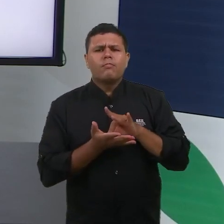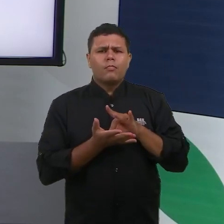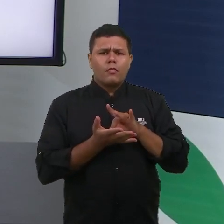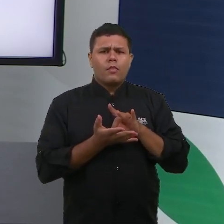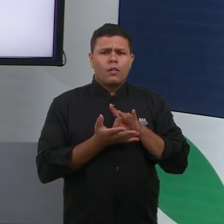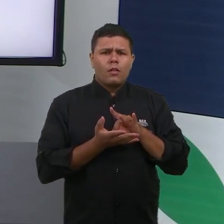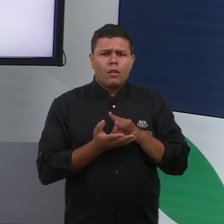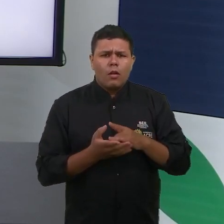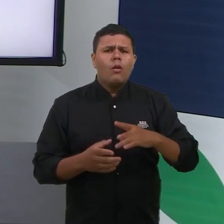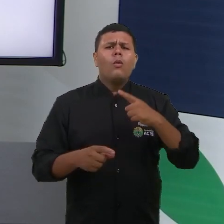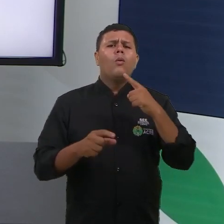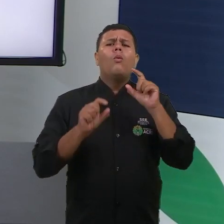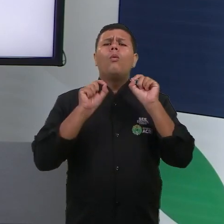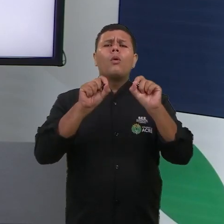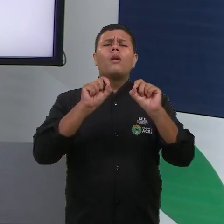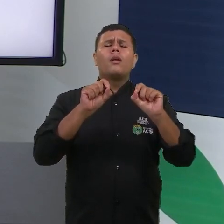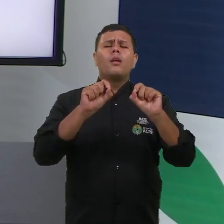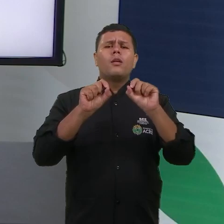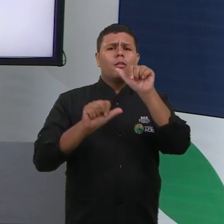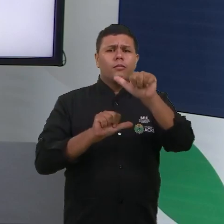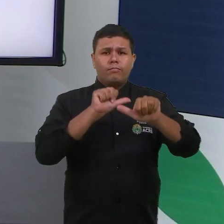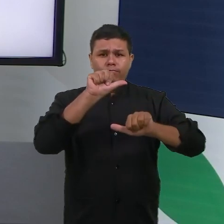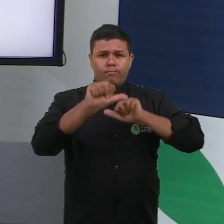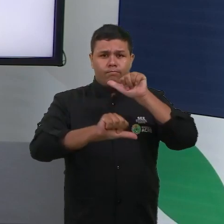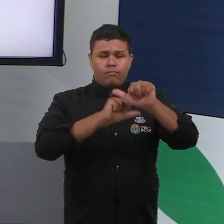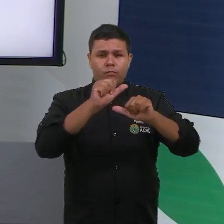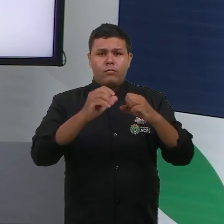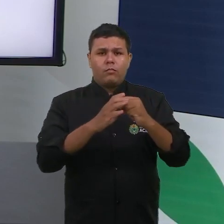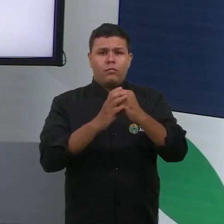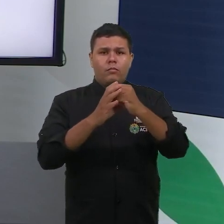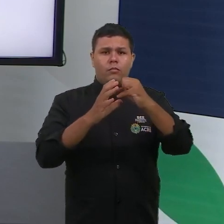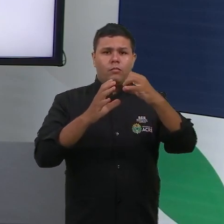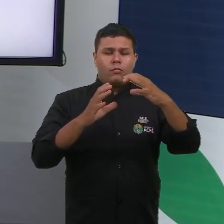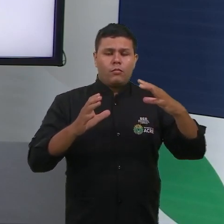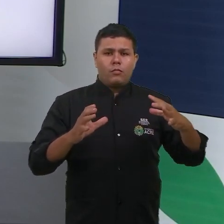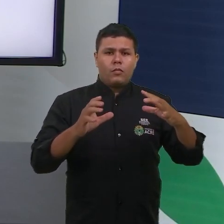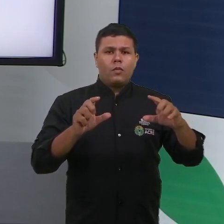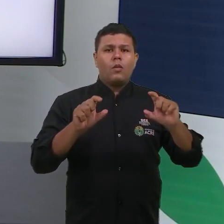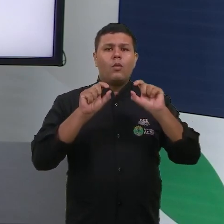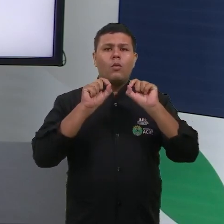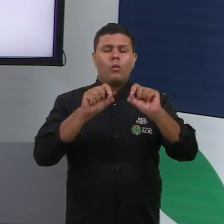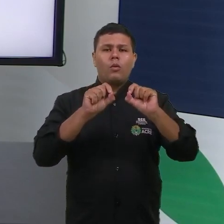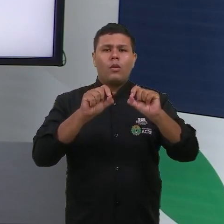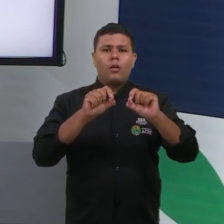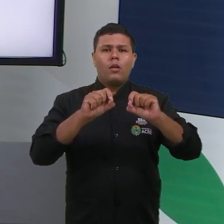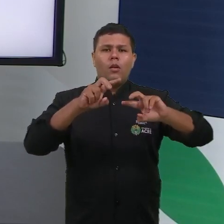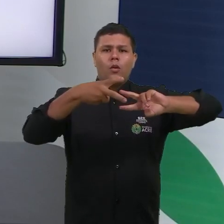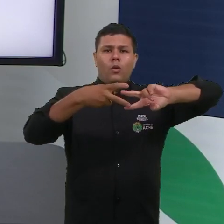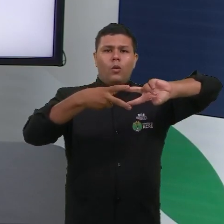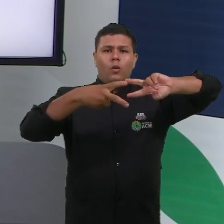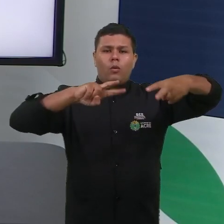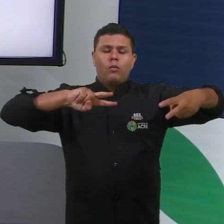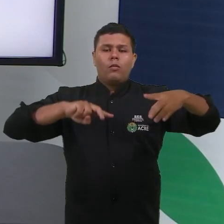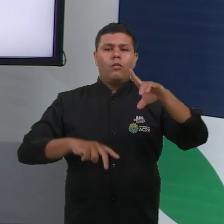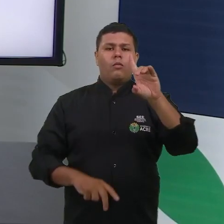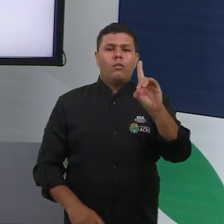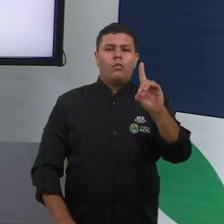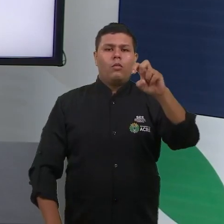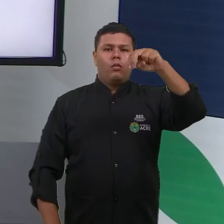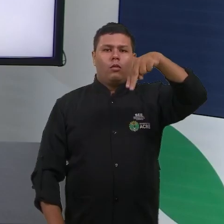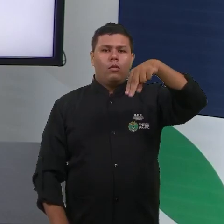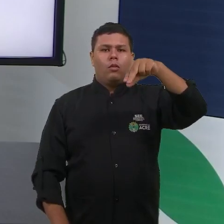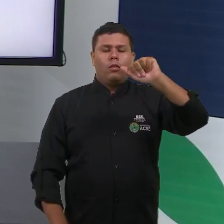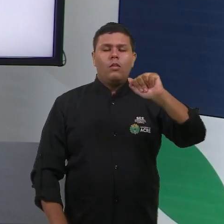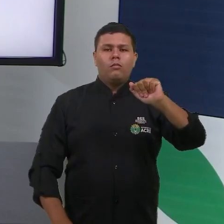o que modifica, o que dá a característica do nosso corpo é os genes, é o DNA. Então, não tem como modificar isso, a